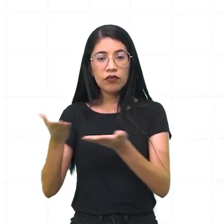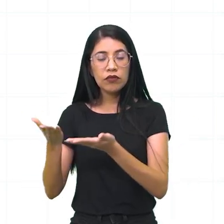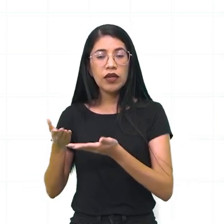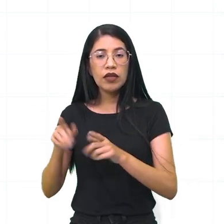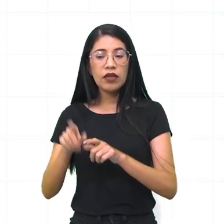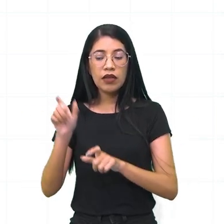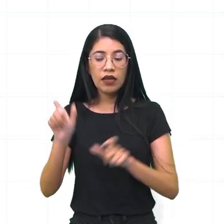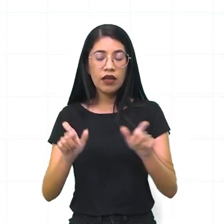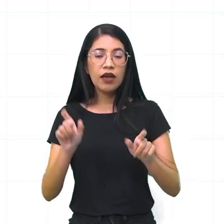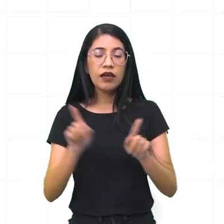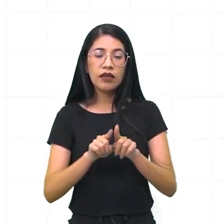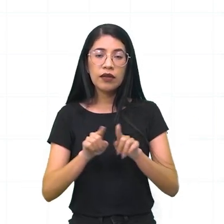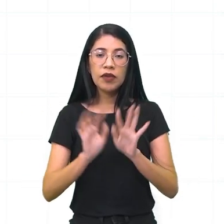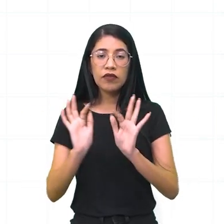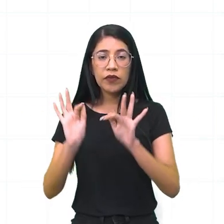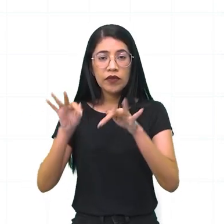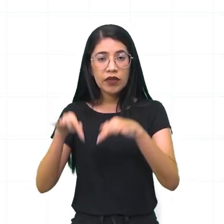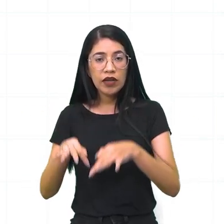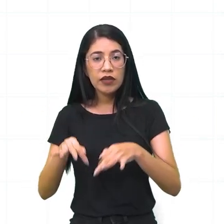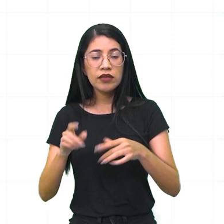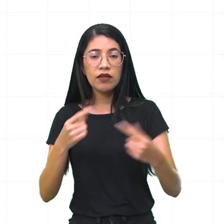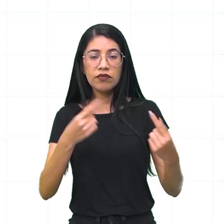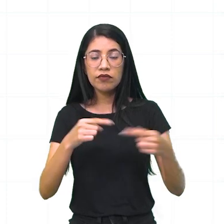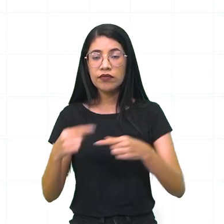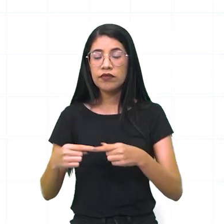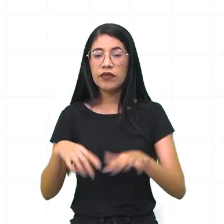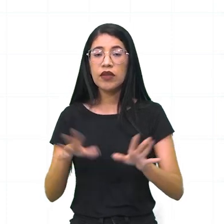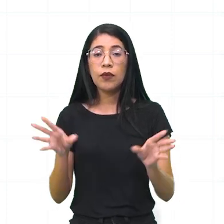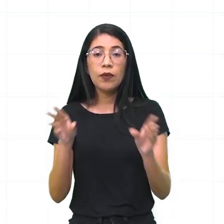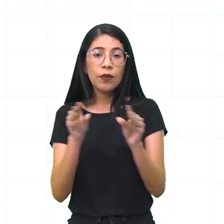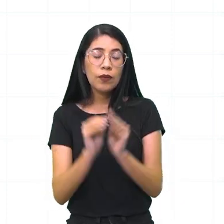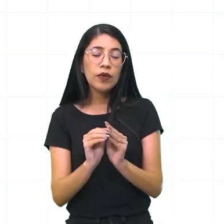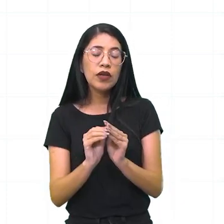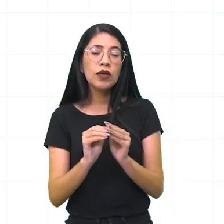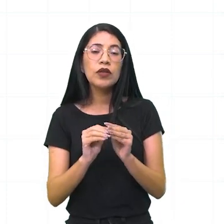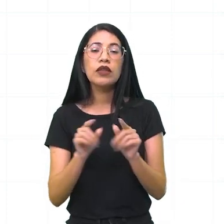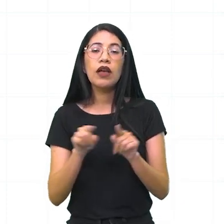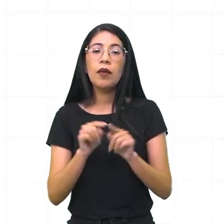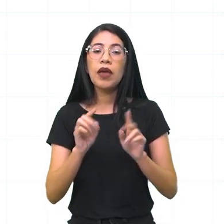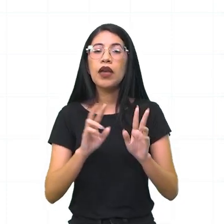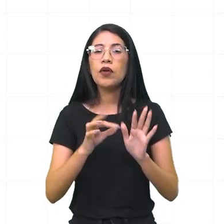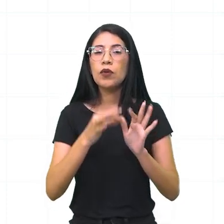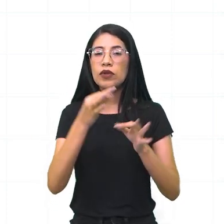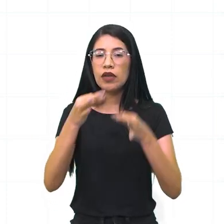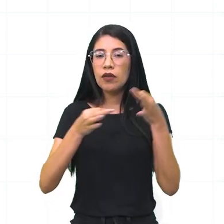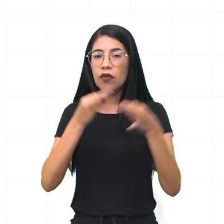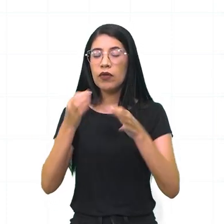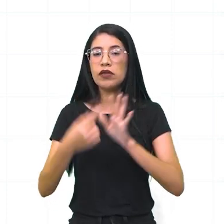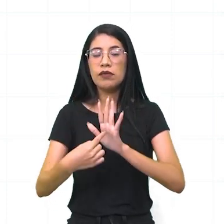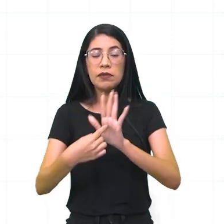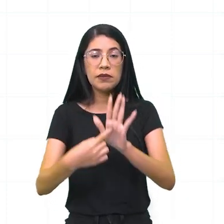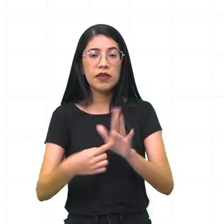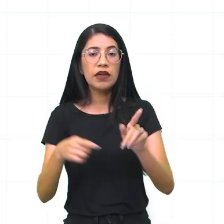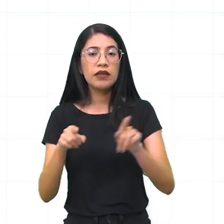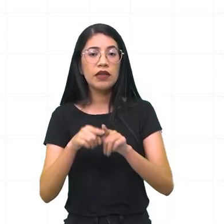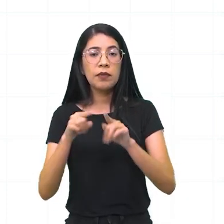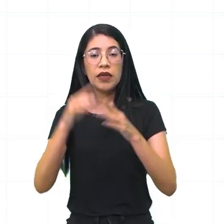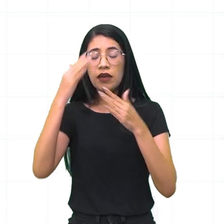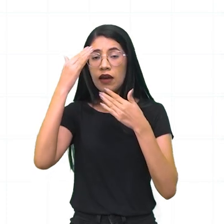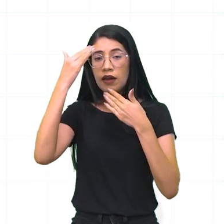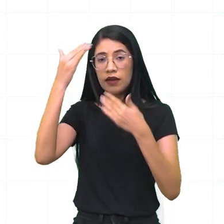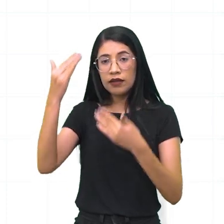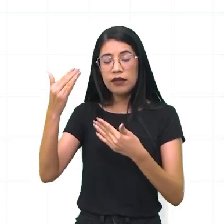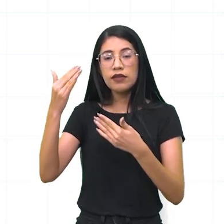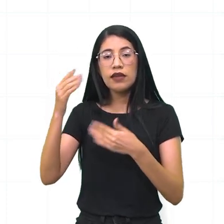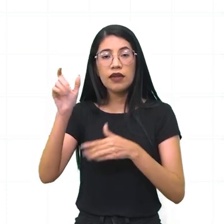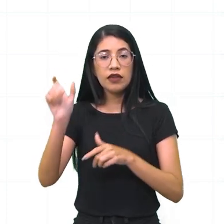o debate, resumindo ali o que foi, né, quais os argumentos que foram apresentados e agradecer, no